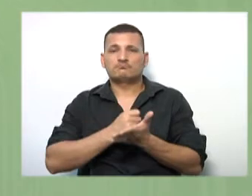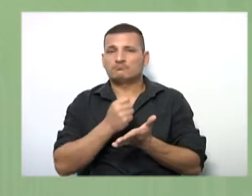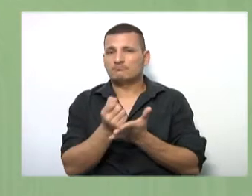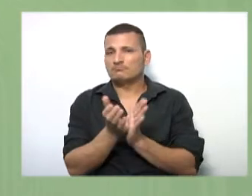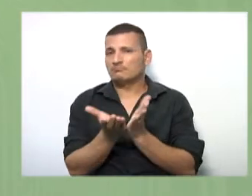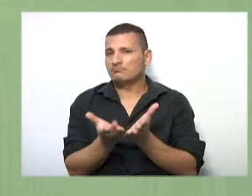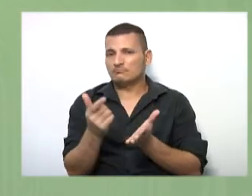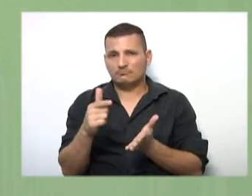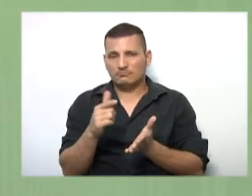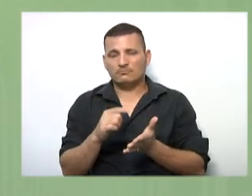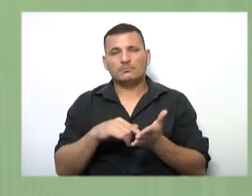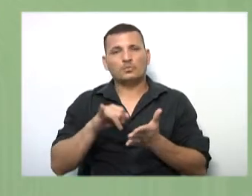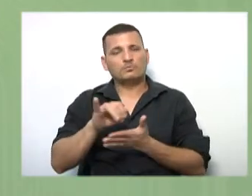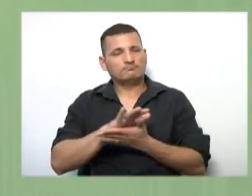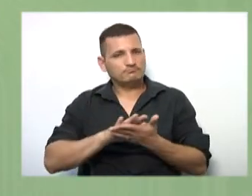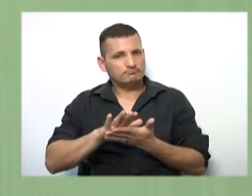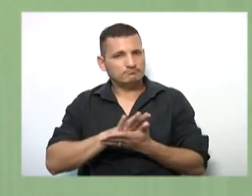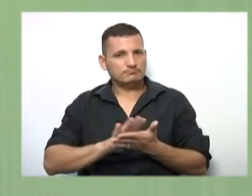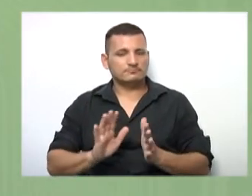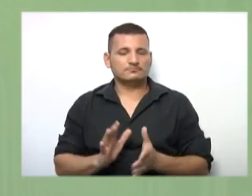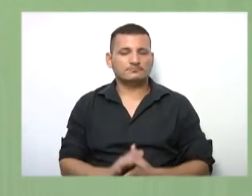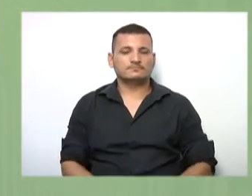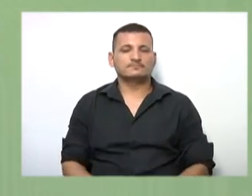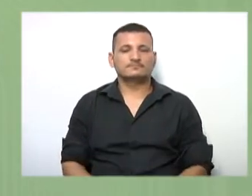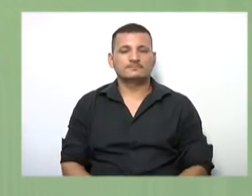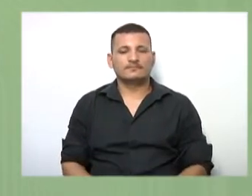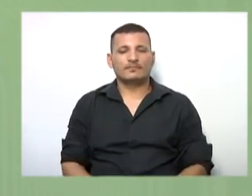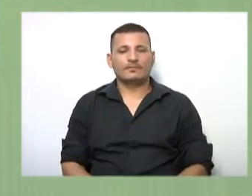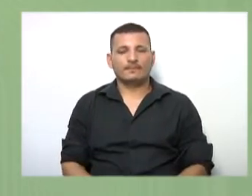encargos sociais, encargos trabalhistas.